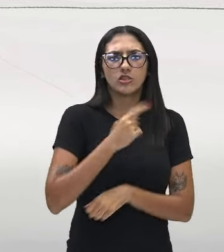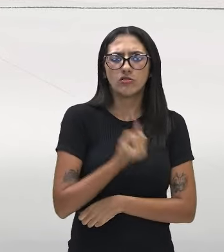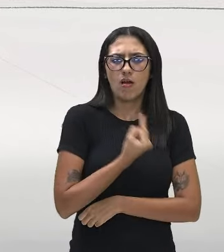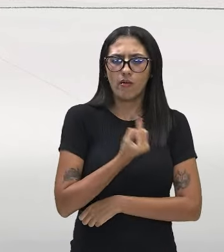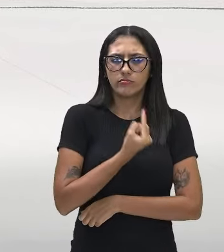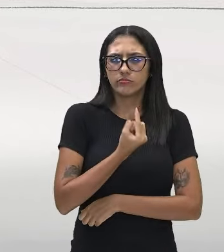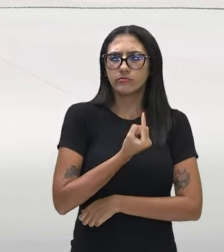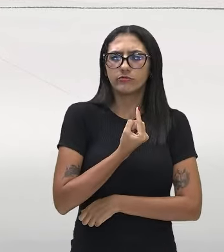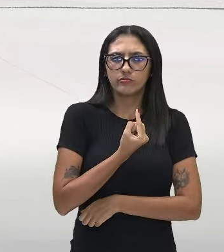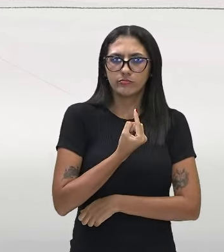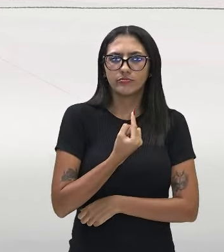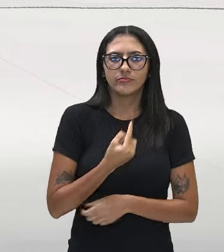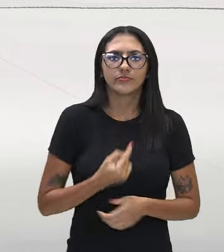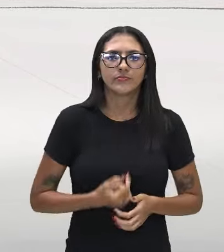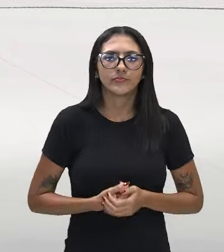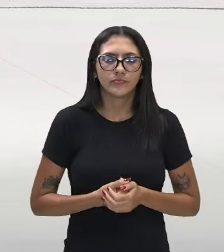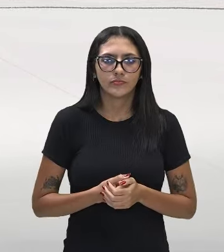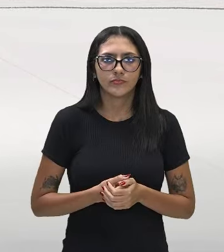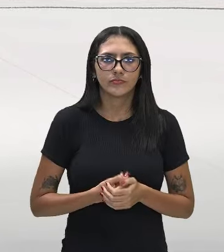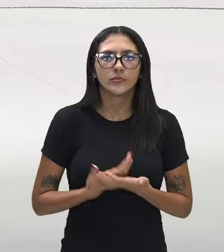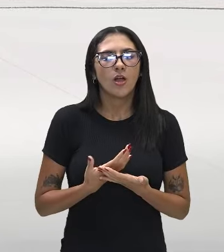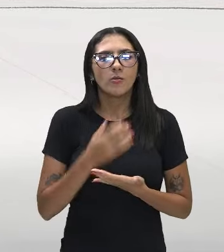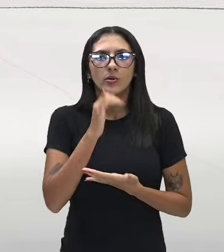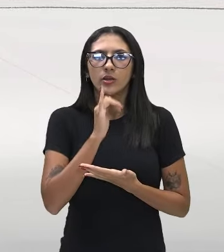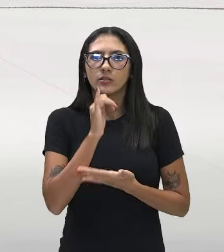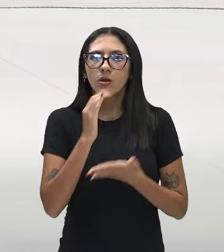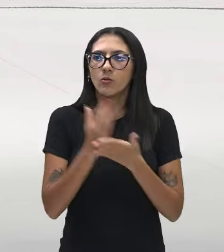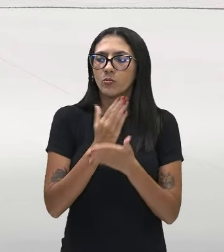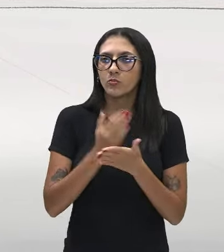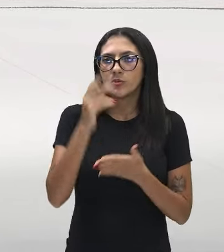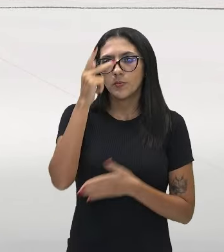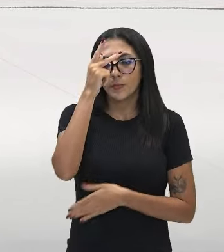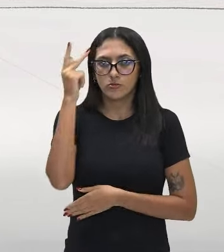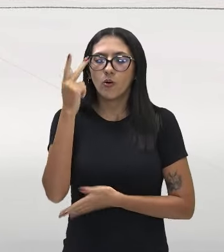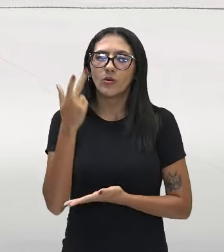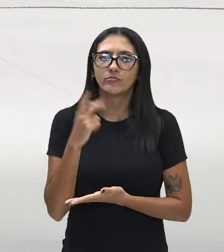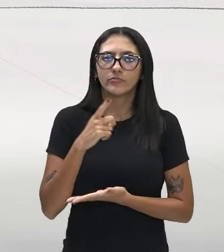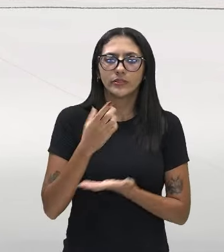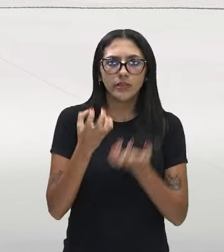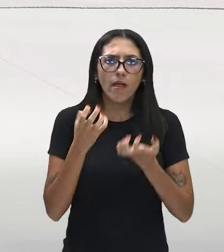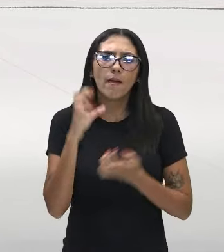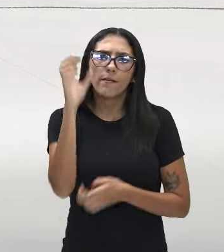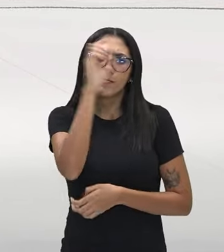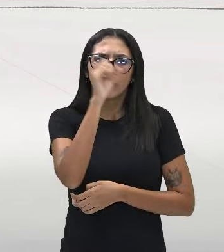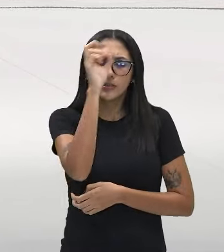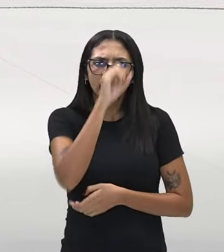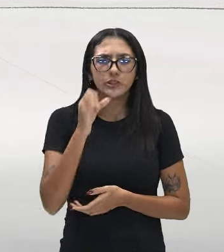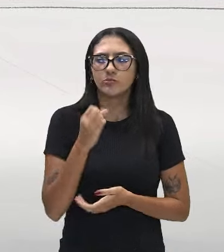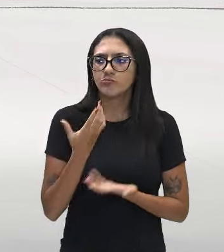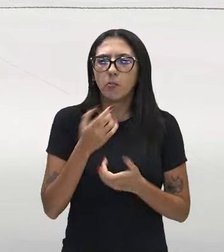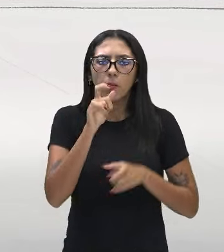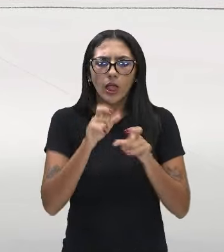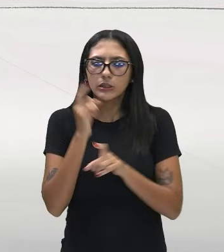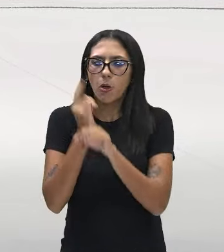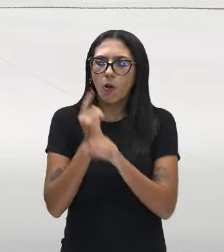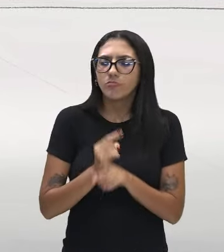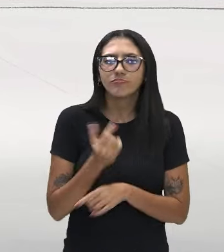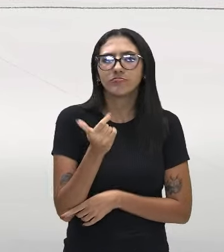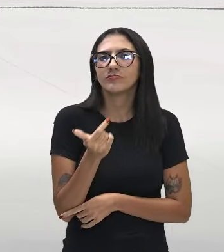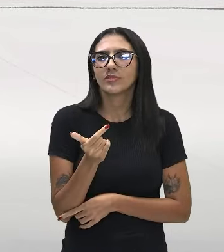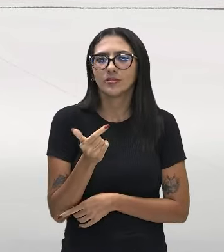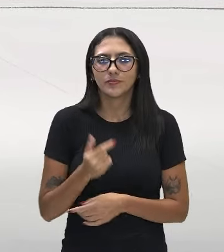né? Então, de repente, fazer aulas, que às vezes as pessoas querem aprender a tocar algum instrumento musical e não tem ninguém para ensinar. Então, de repente, da